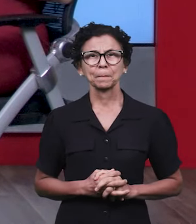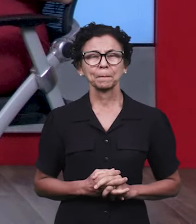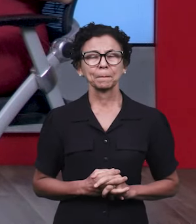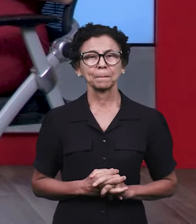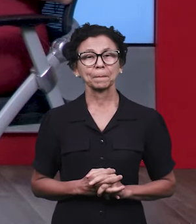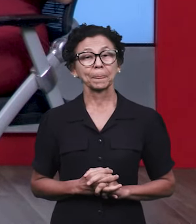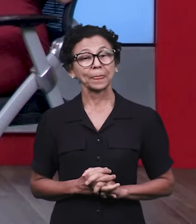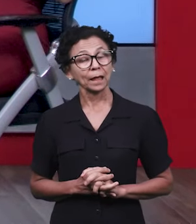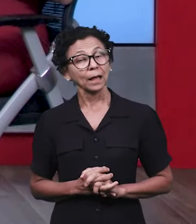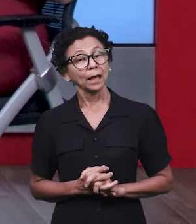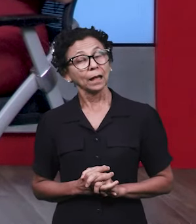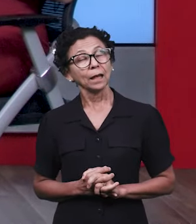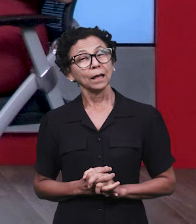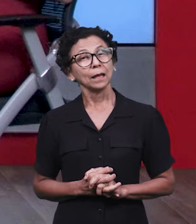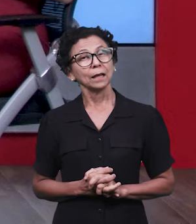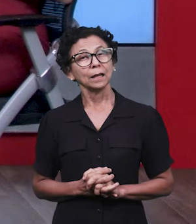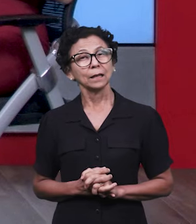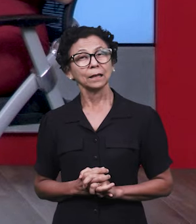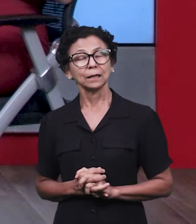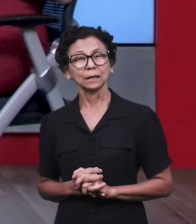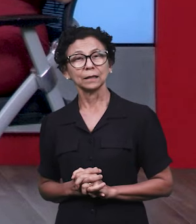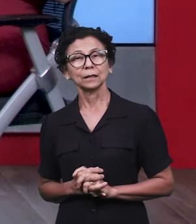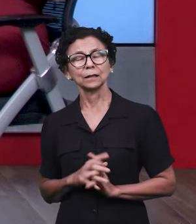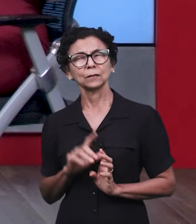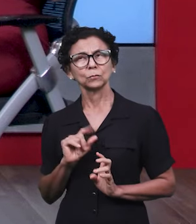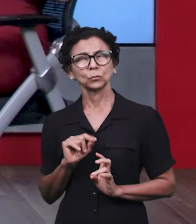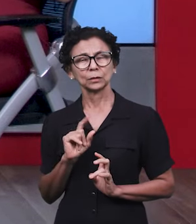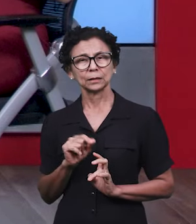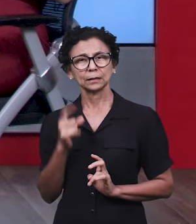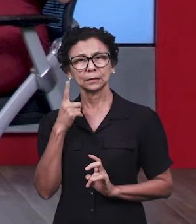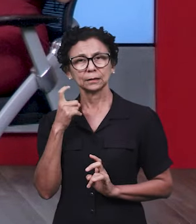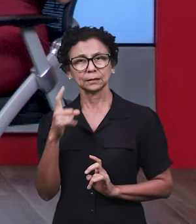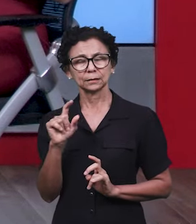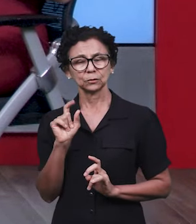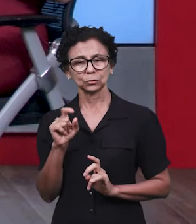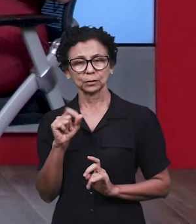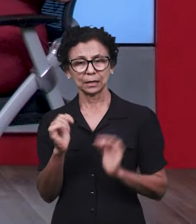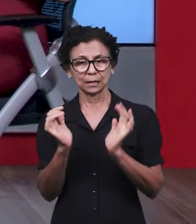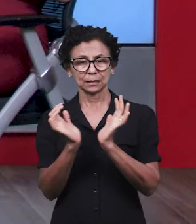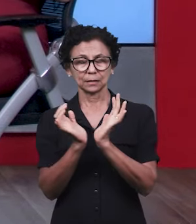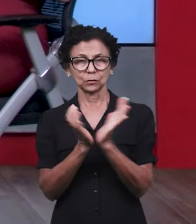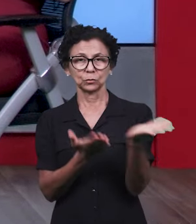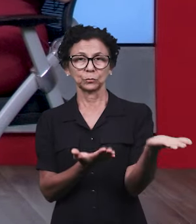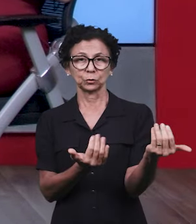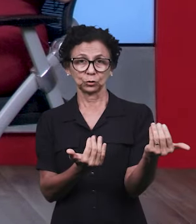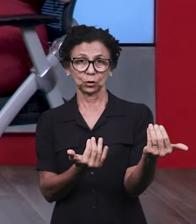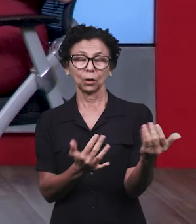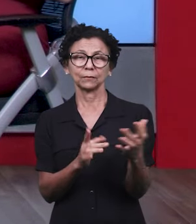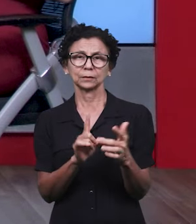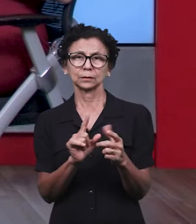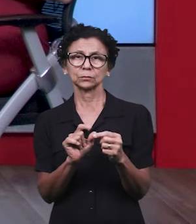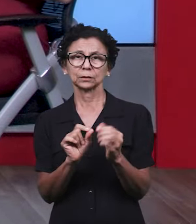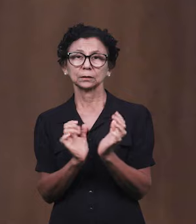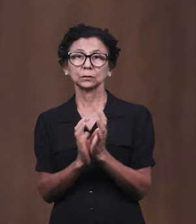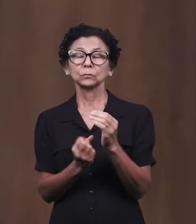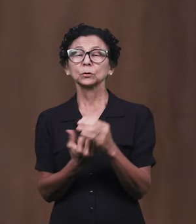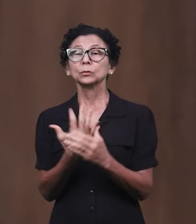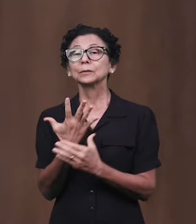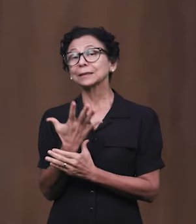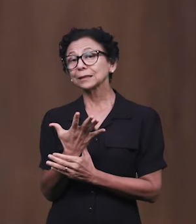interessante. Este grupo de jovens, ele foi aberto, ele foi criado. Quem foi que procurou,